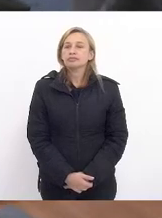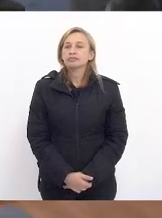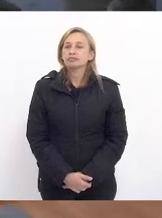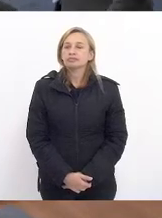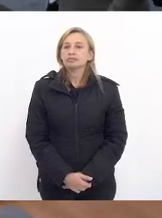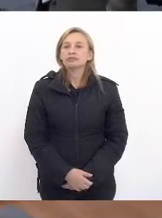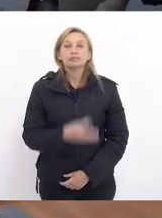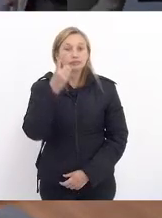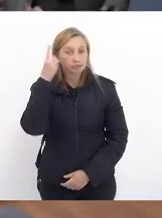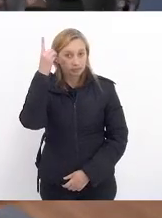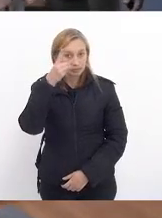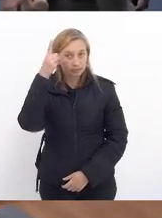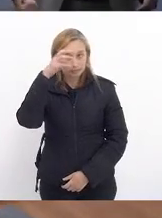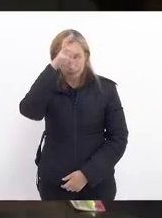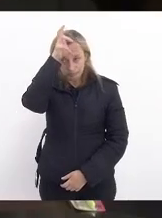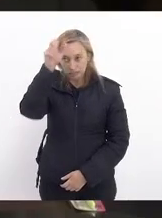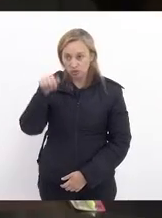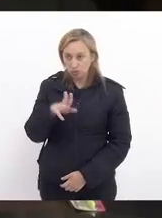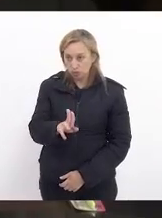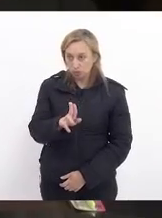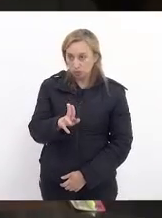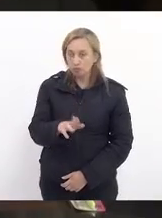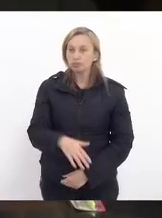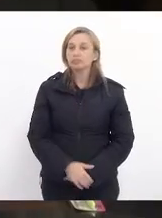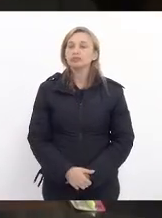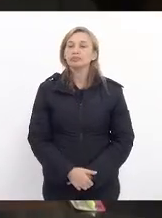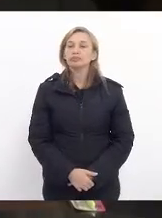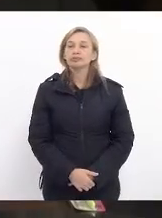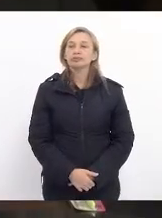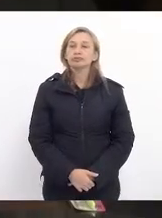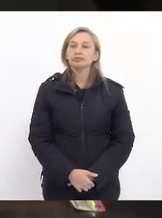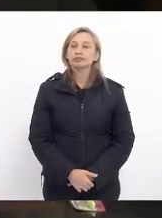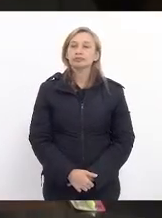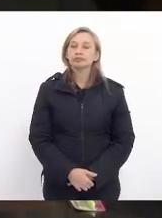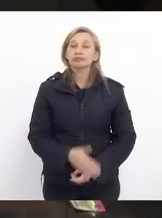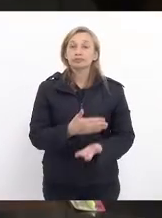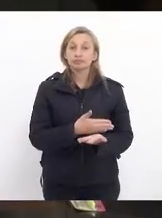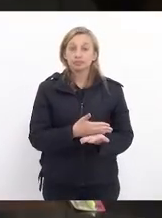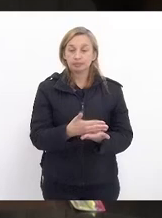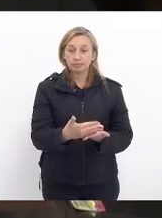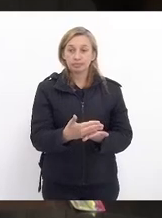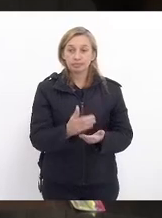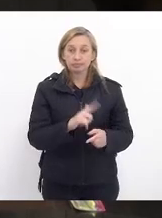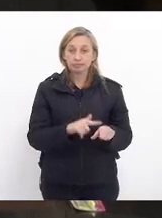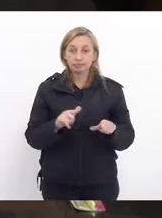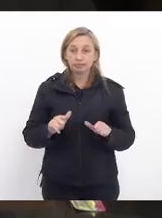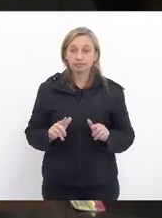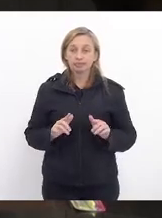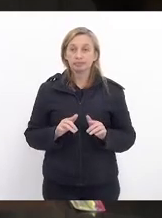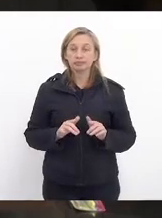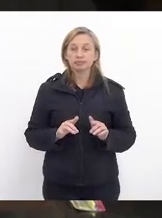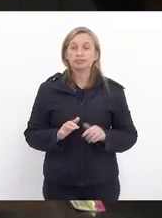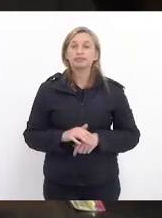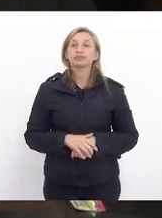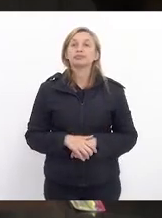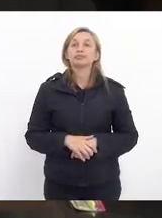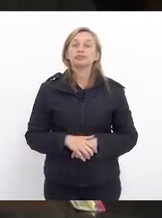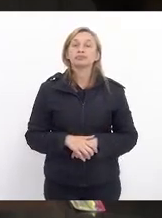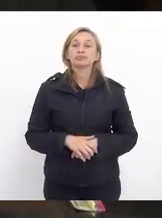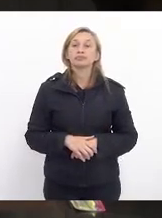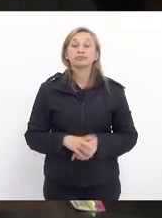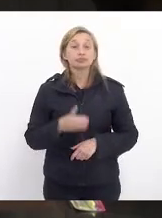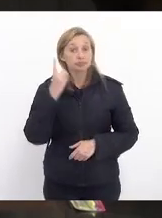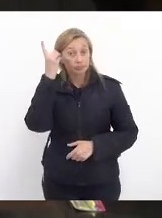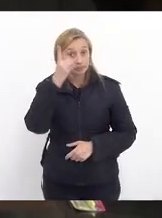a deputada tia Ju que Preside a esse expediente Inicial Deputado